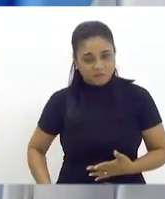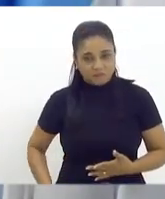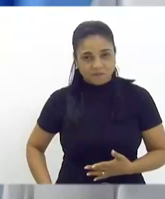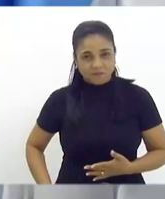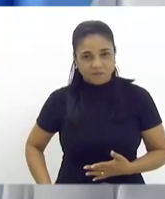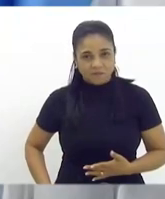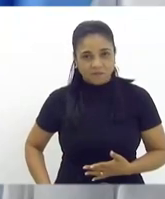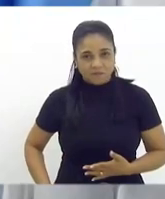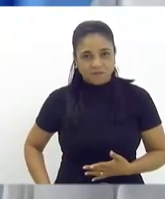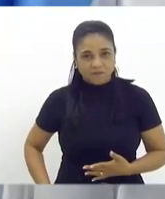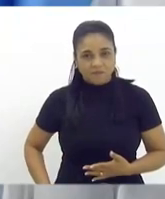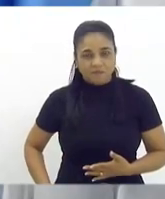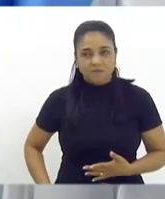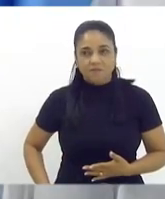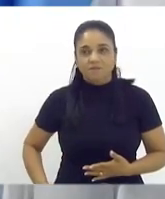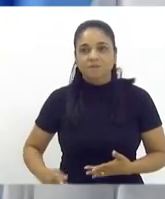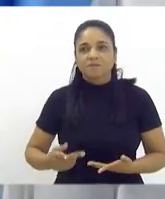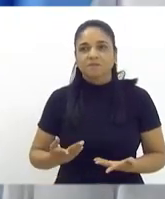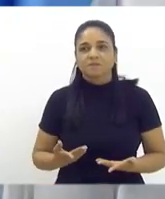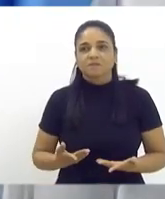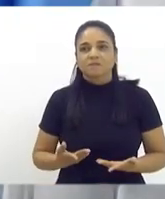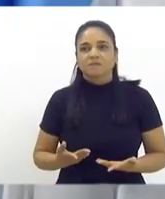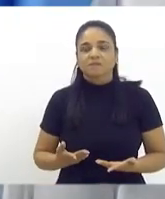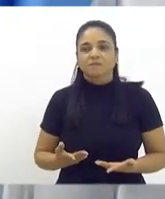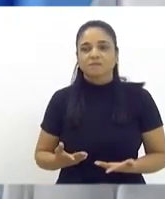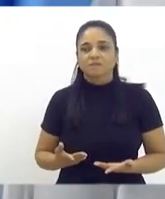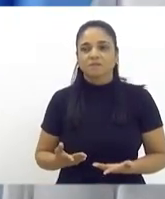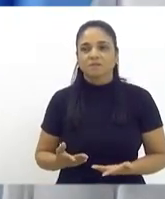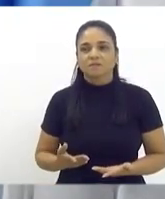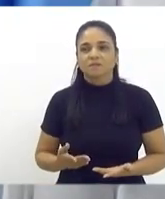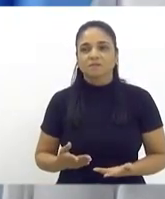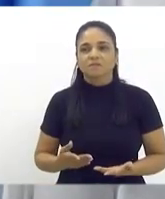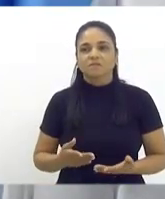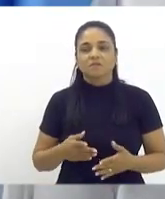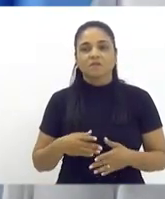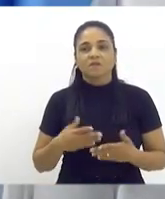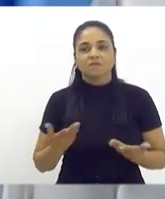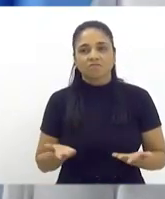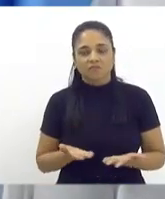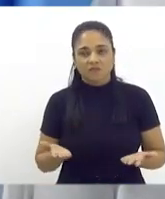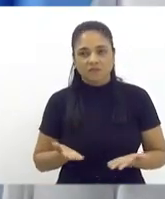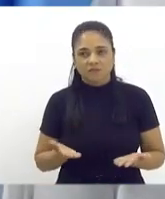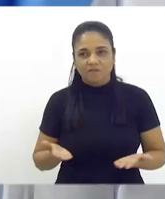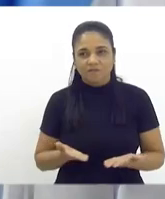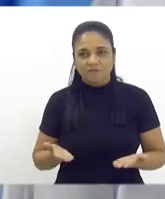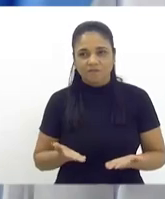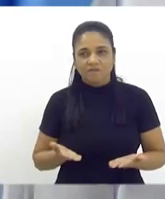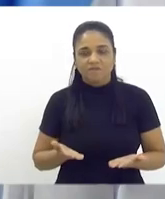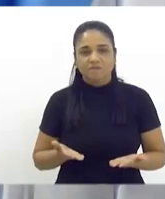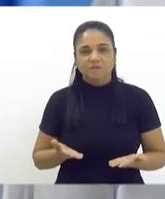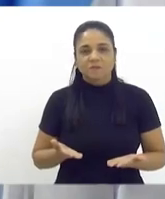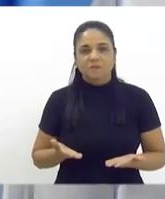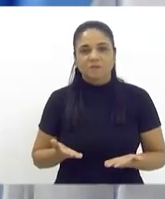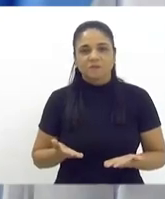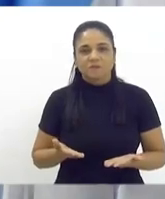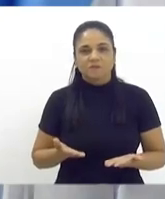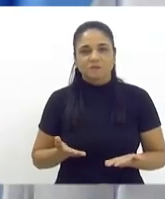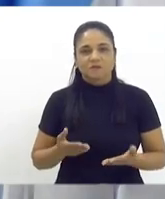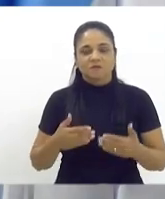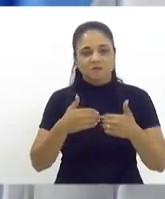nível né e ver o Rio de Janeiro como Nossa Senhora demonstrou o Rio de Janeiro ser o